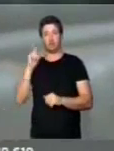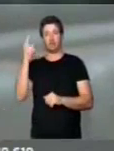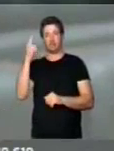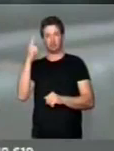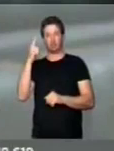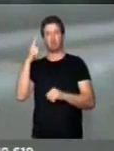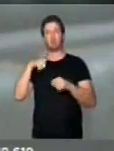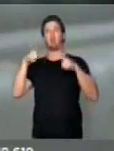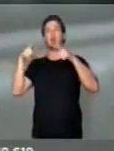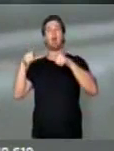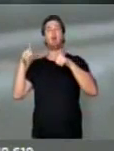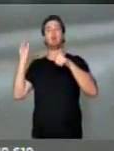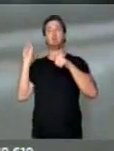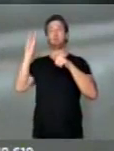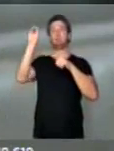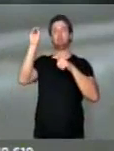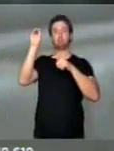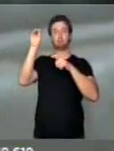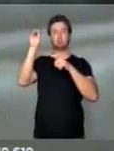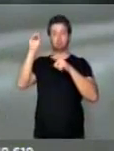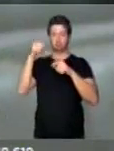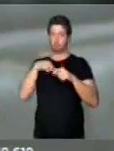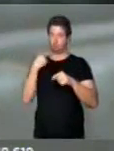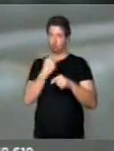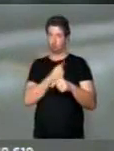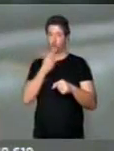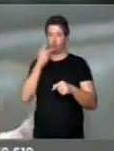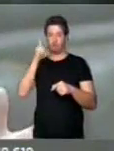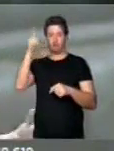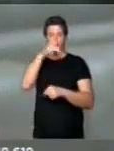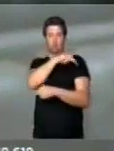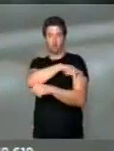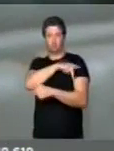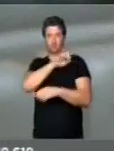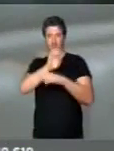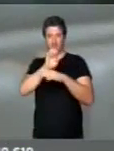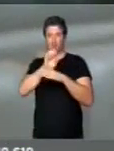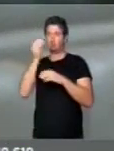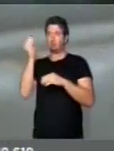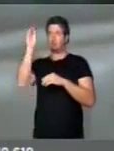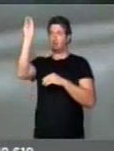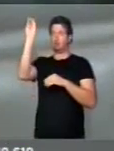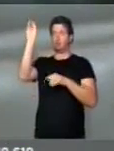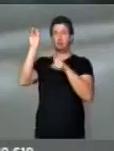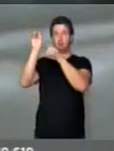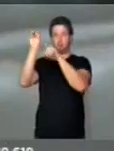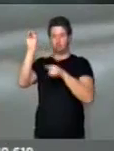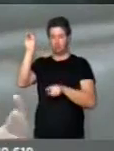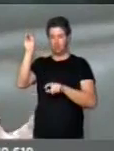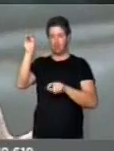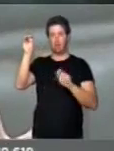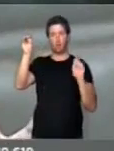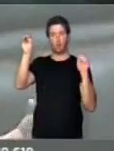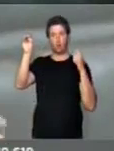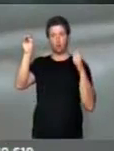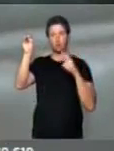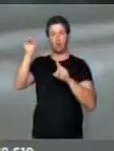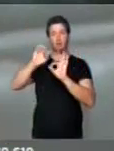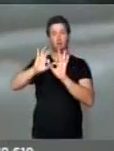geograficamente localizados, quando nós falamos do estado do Piauí e do Rio Grande do Sul, em